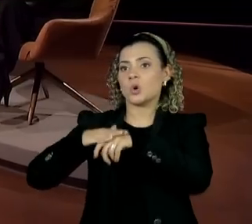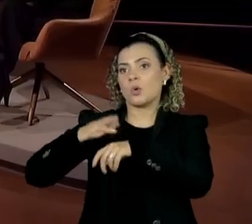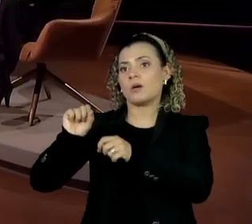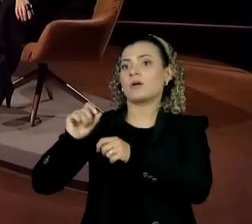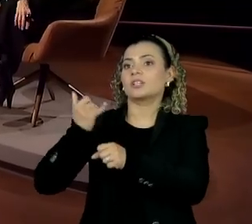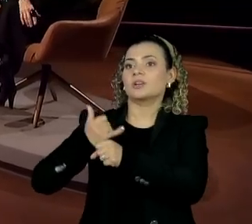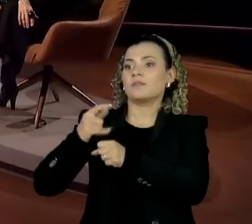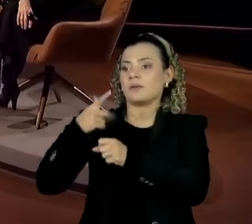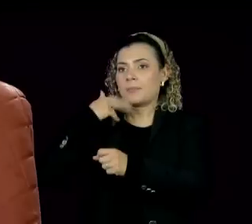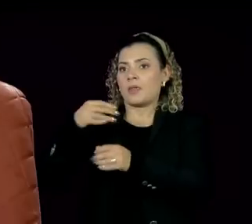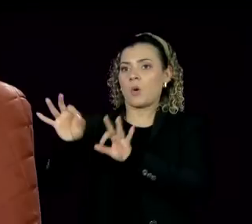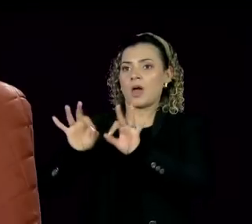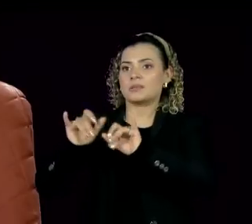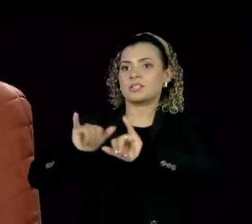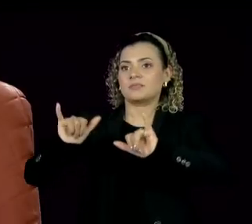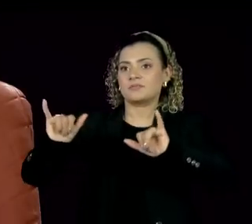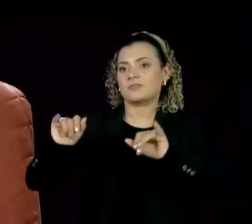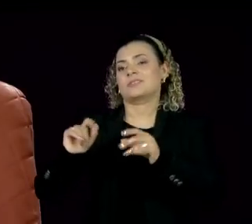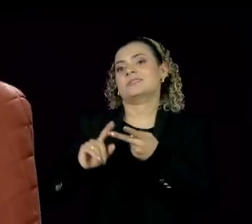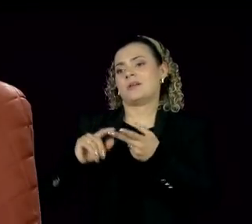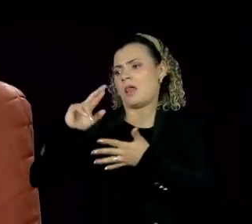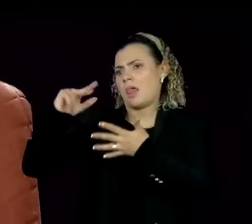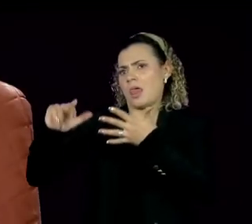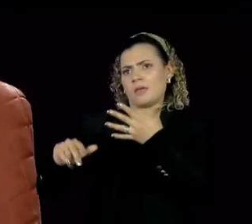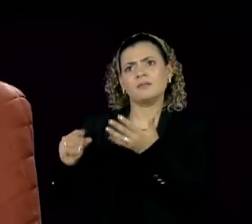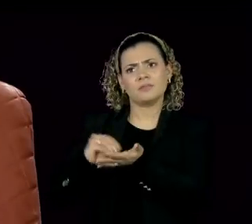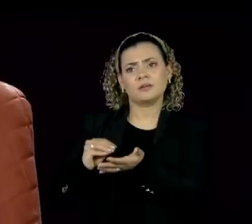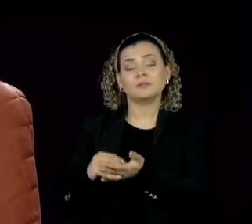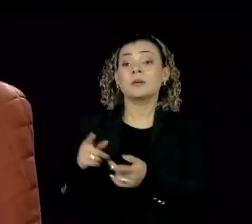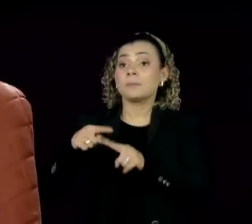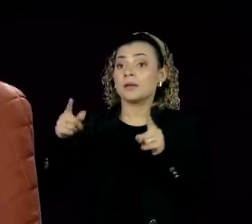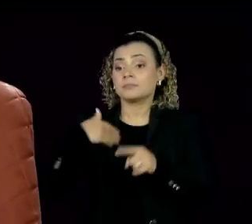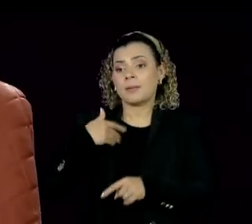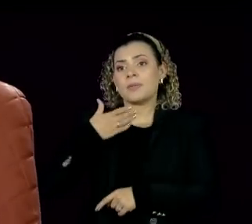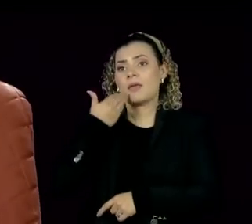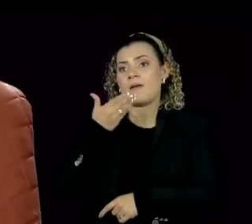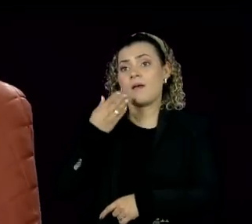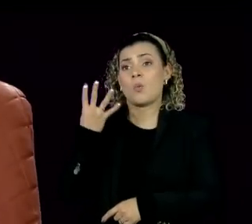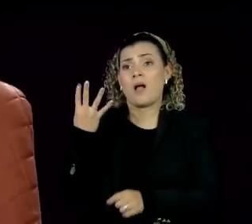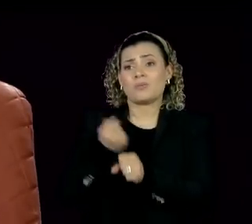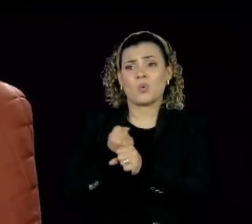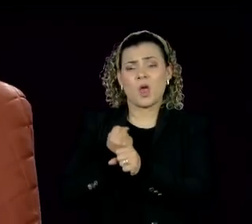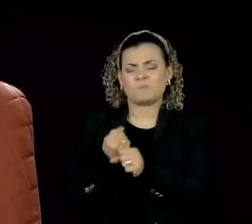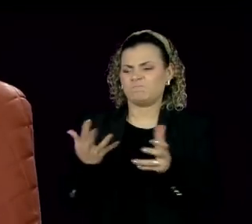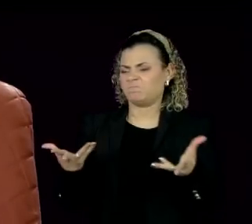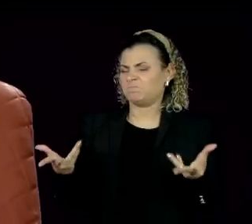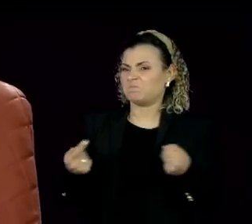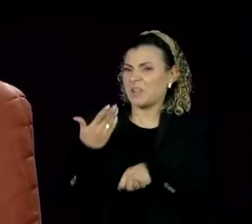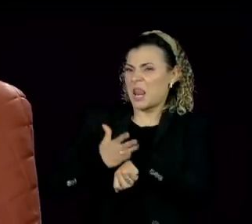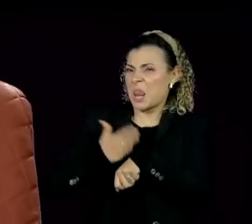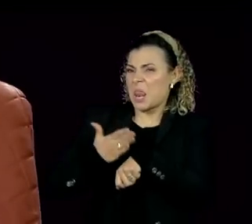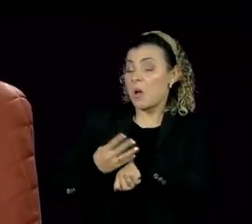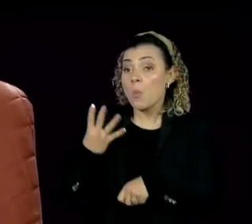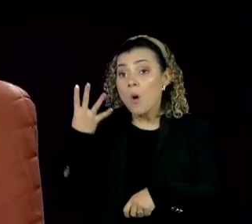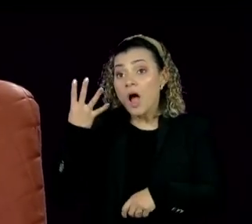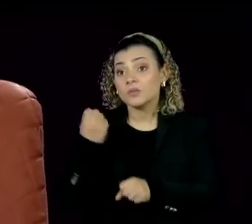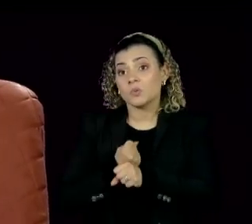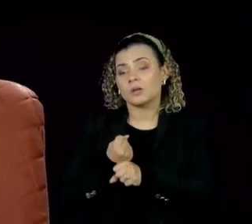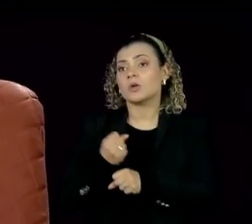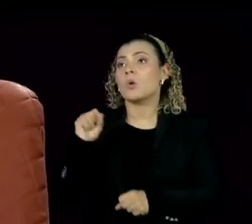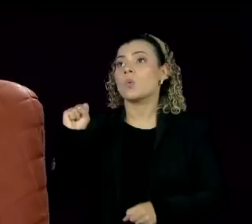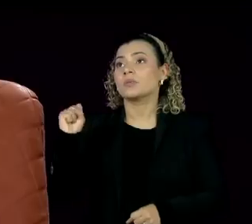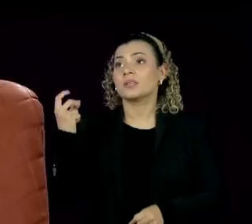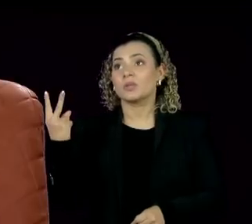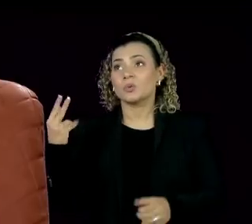uma grande, para mim foi uma grande escola, né? Foram 4 anos intensíssimos, de 82